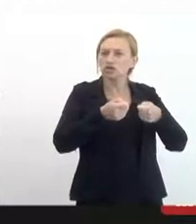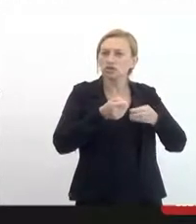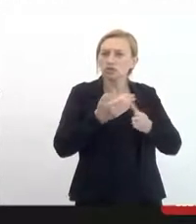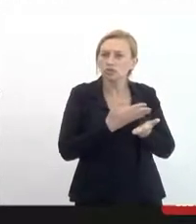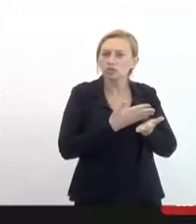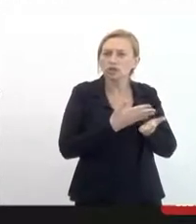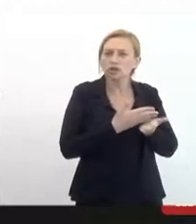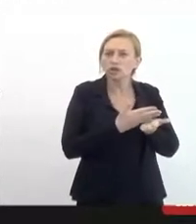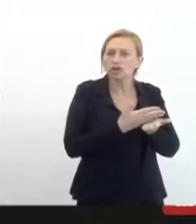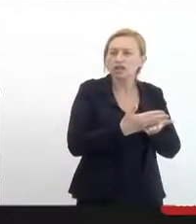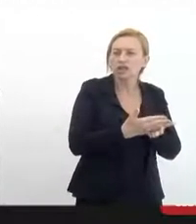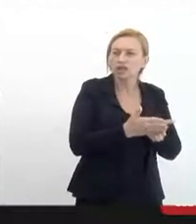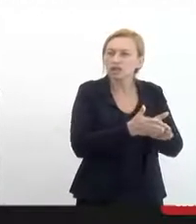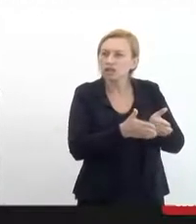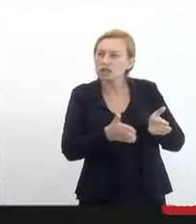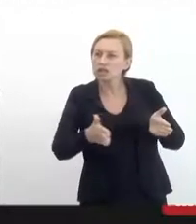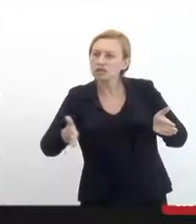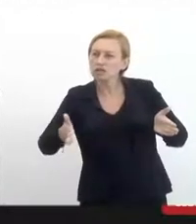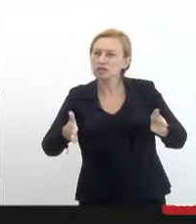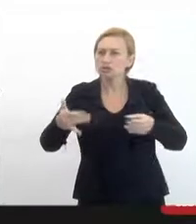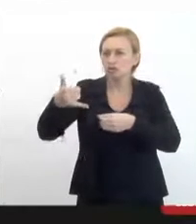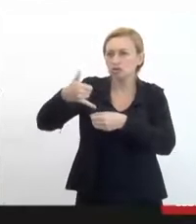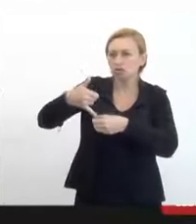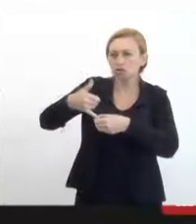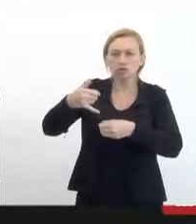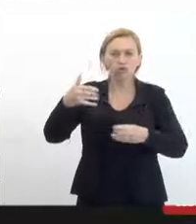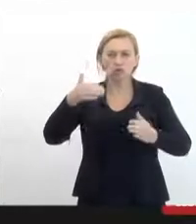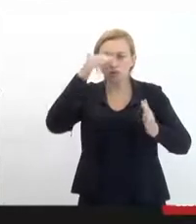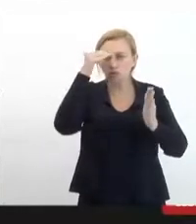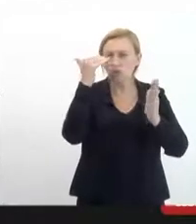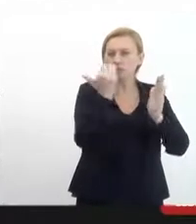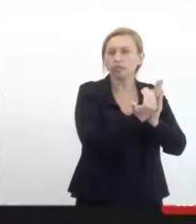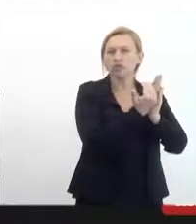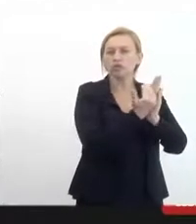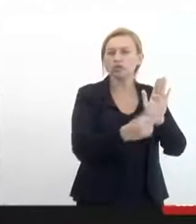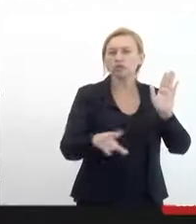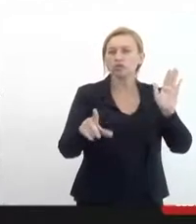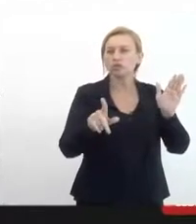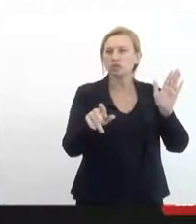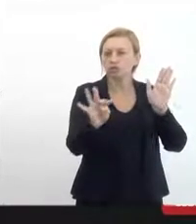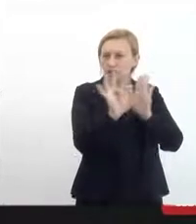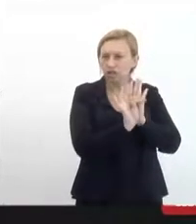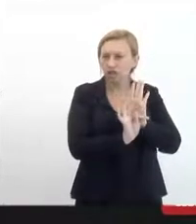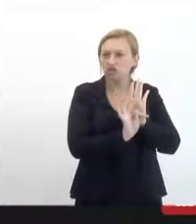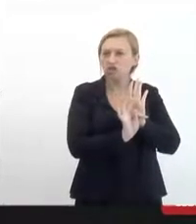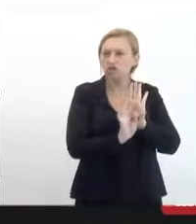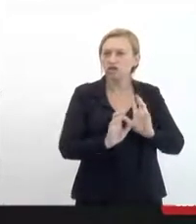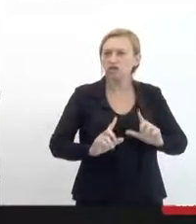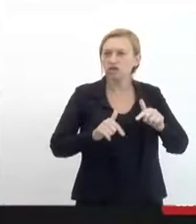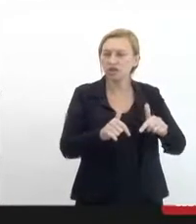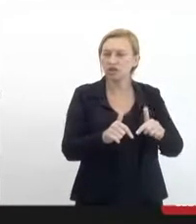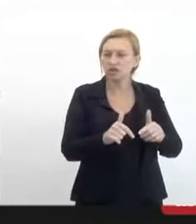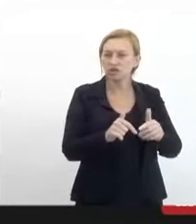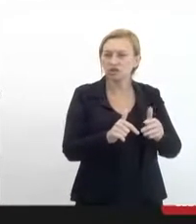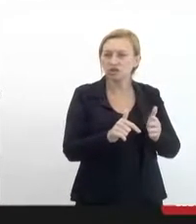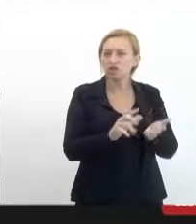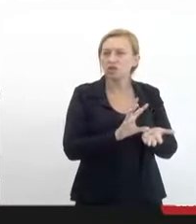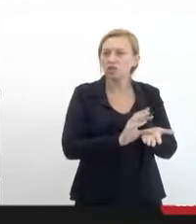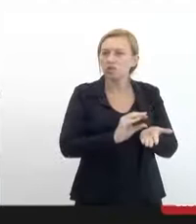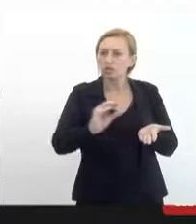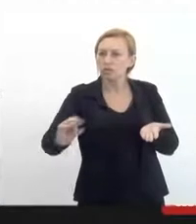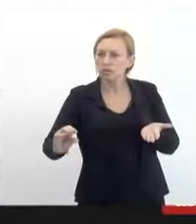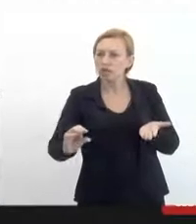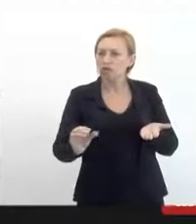destino dos combustíveis, de modo justamente a cumprir o texto constitucional e efetuar o repasse do